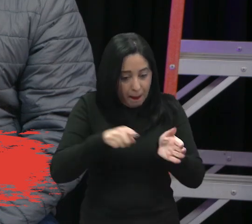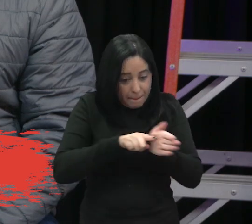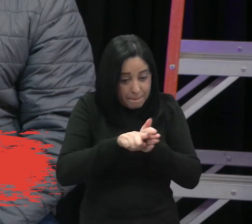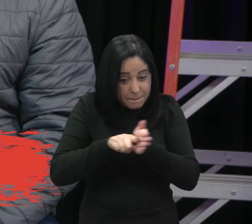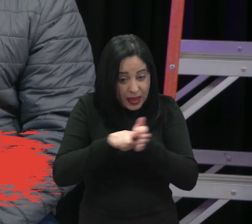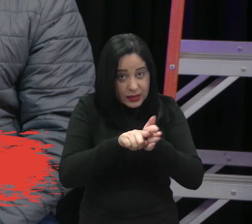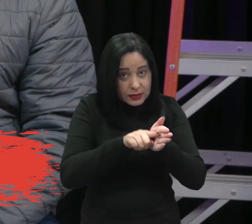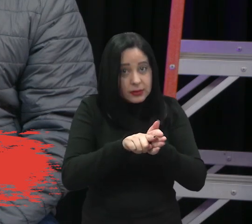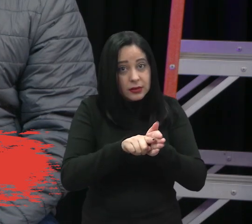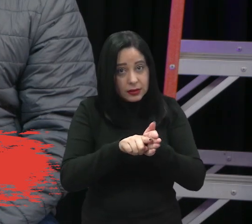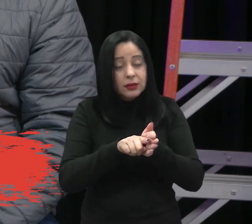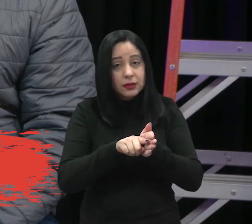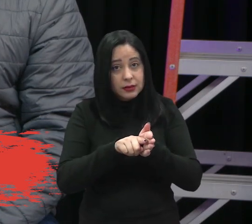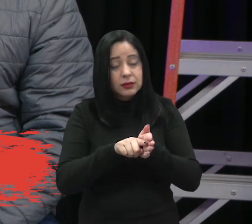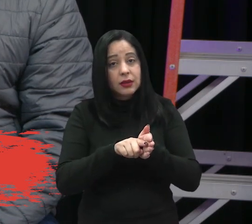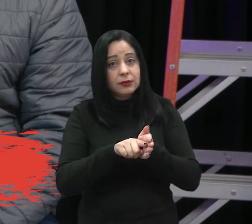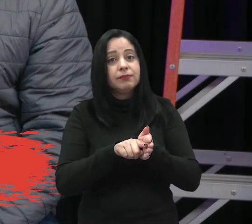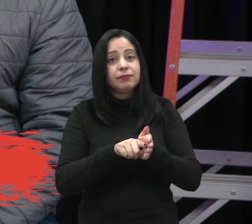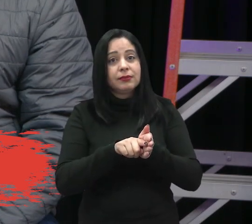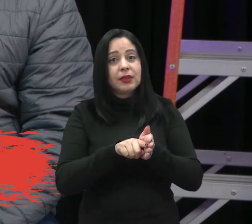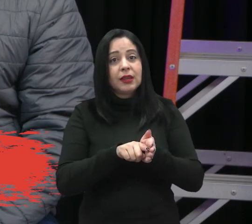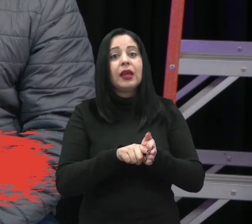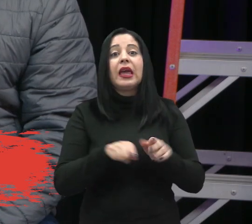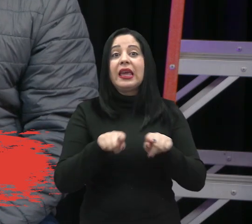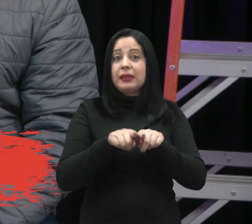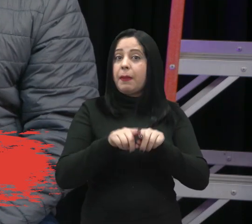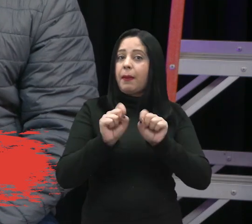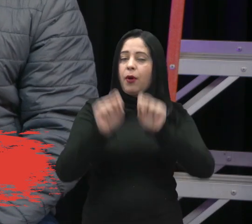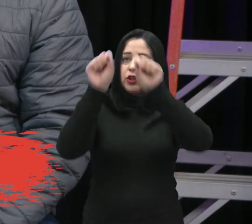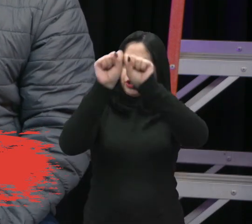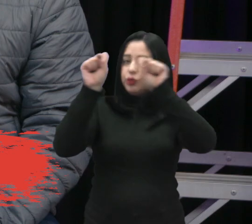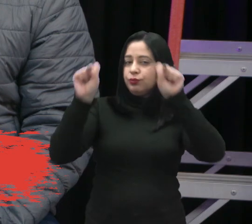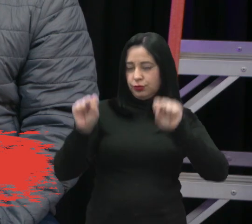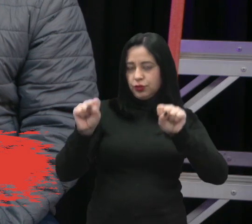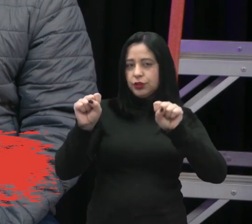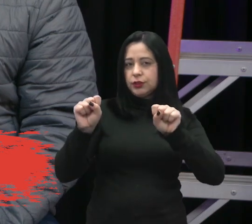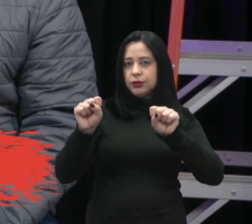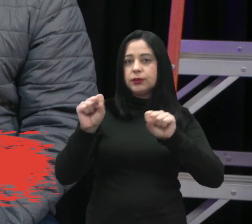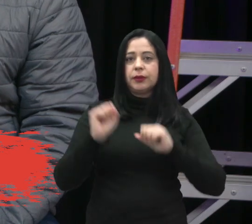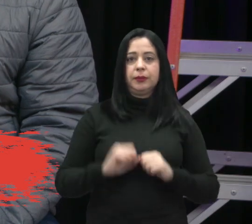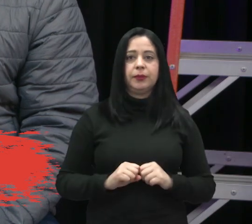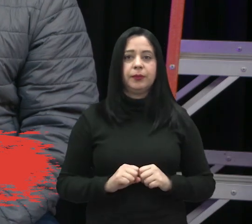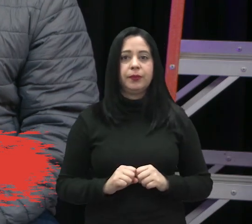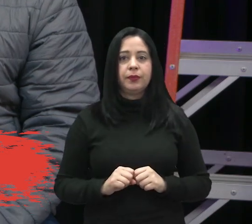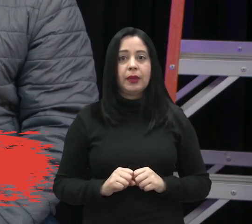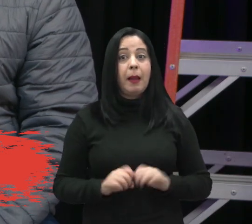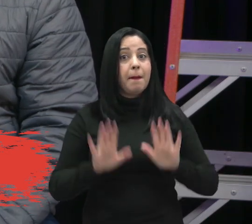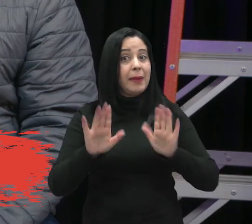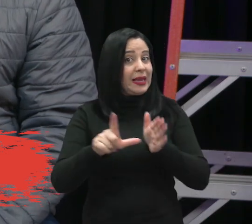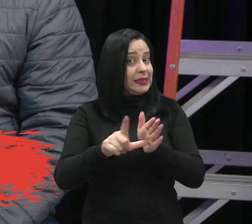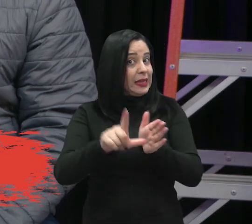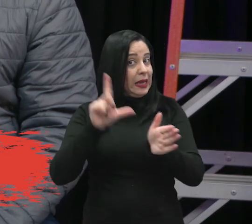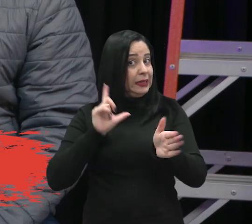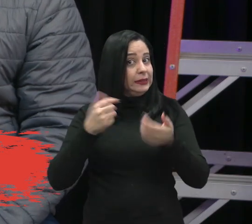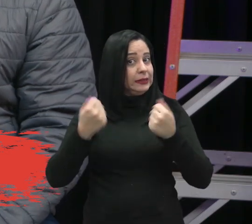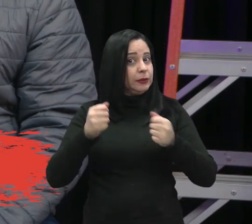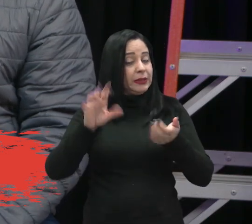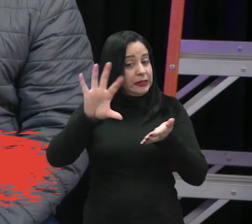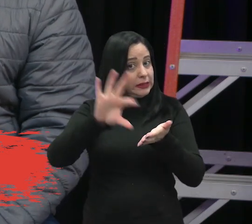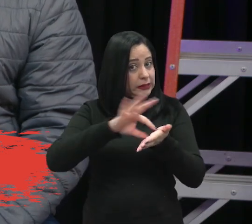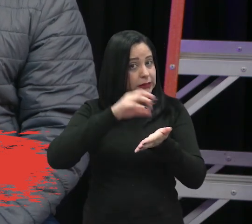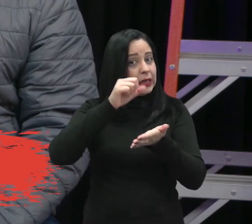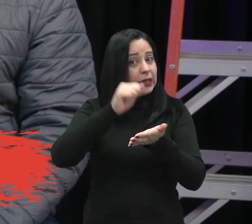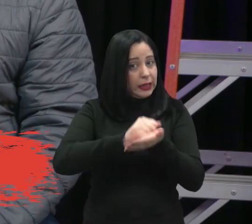local ou para retirada das obras desejadas no sistema de empréstimo. Para isso, os interessados devem estar devidamente inscritos